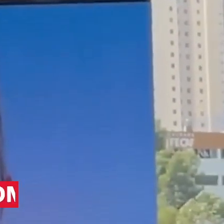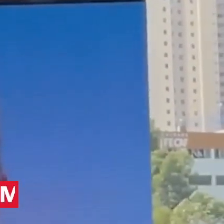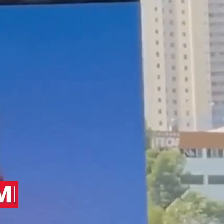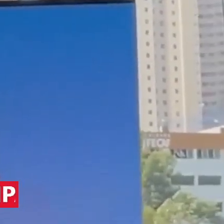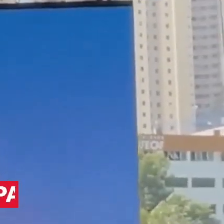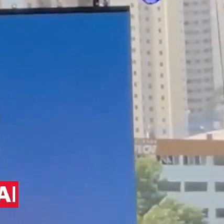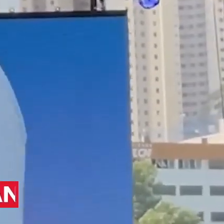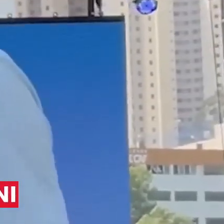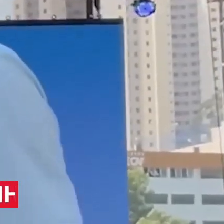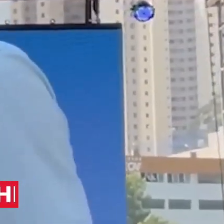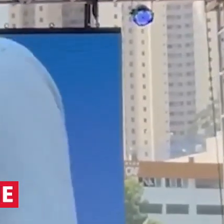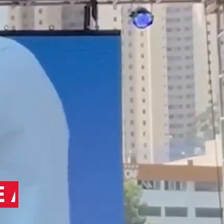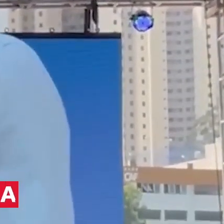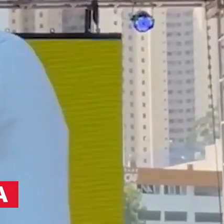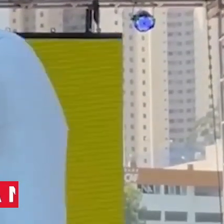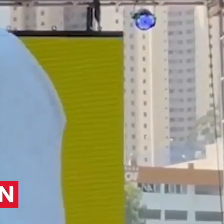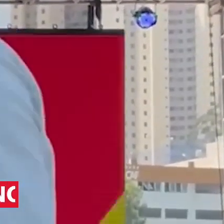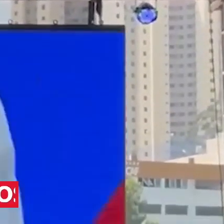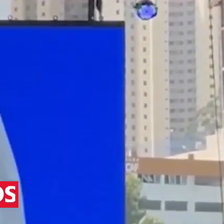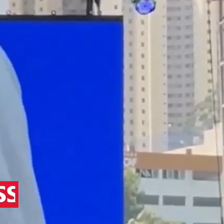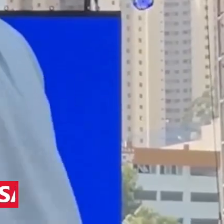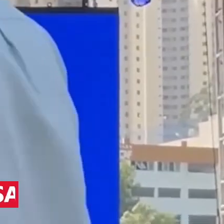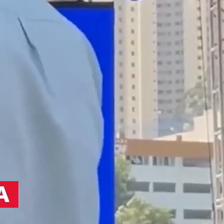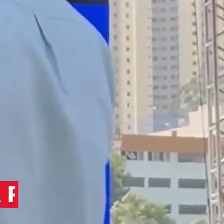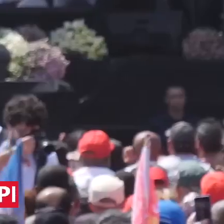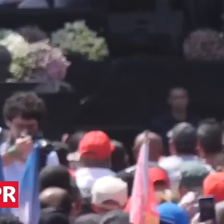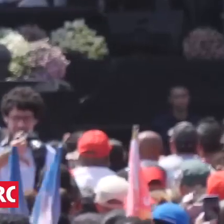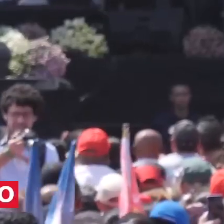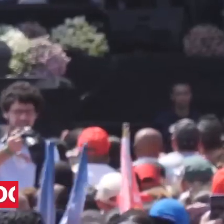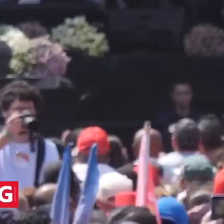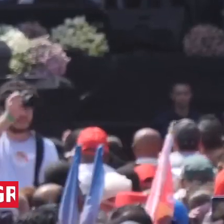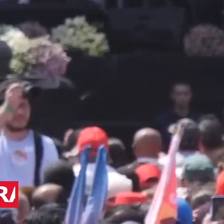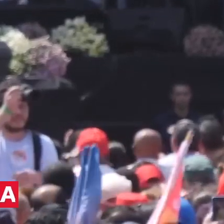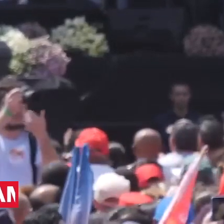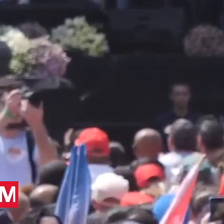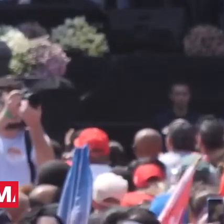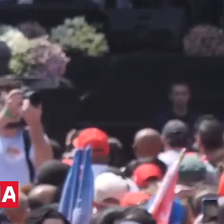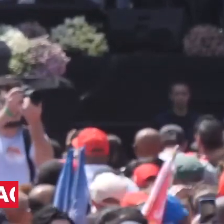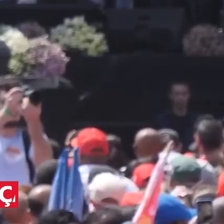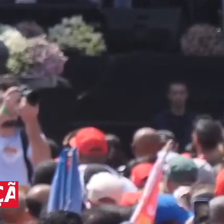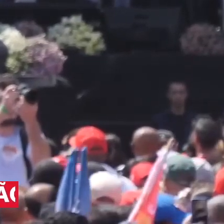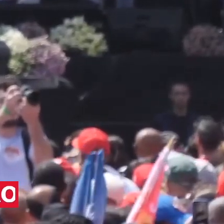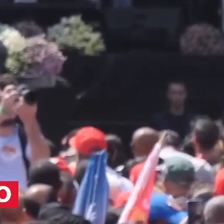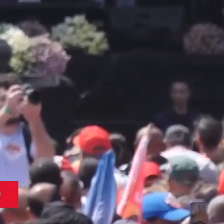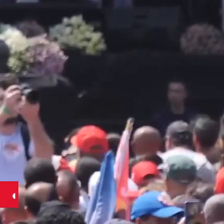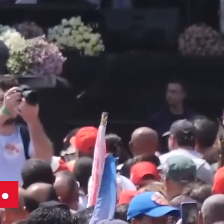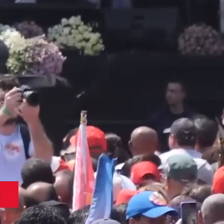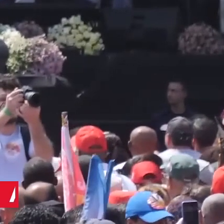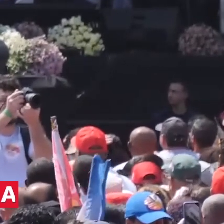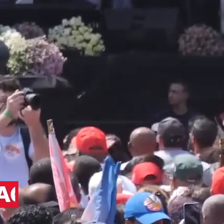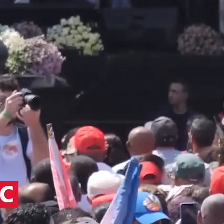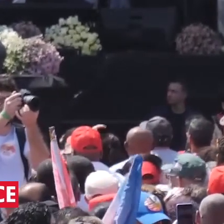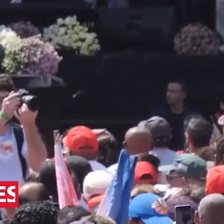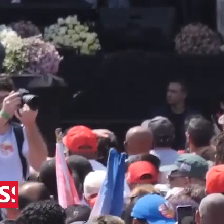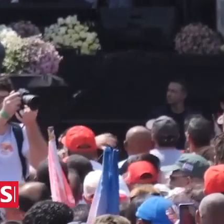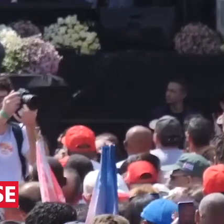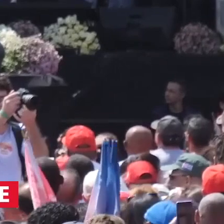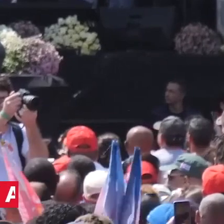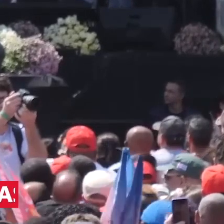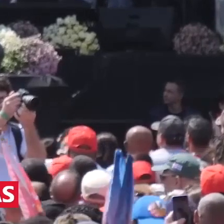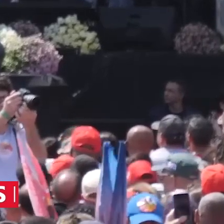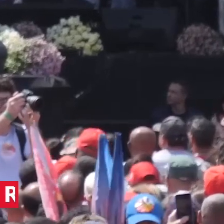O que aconteceu é que a gente pagou a dívida do FMI e fizemos pela primeira vez uma reserva que até hoje é o que dá garantia